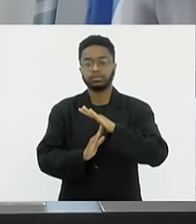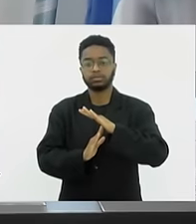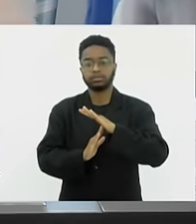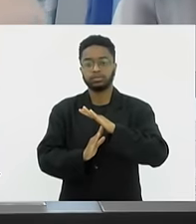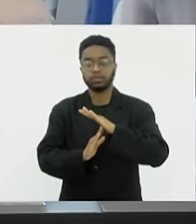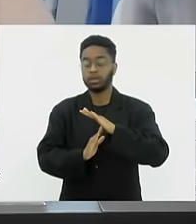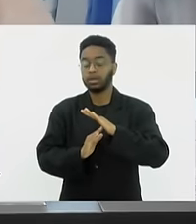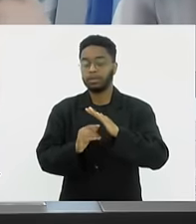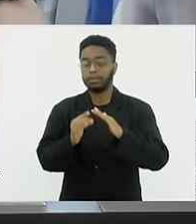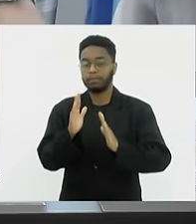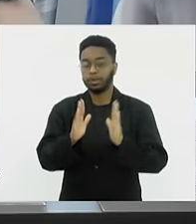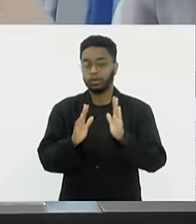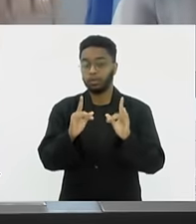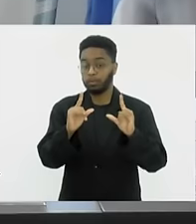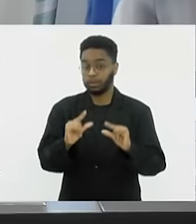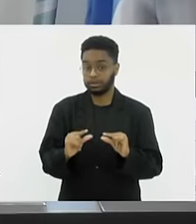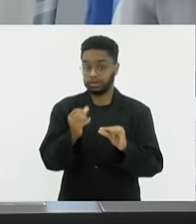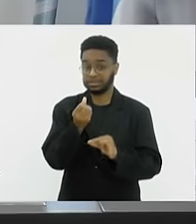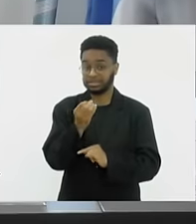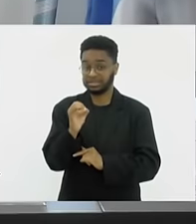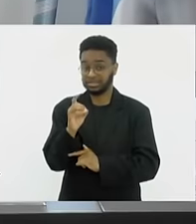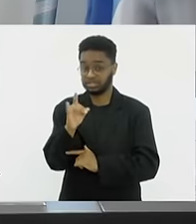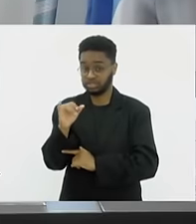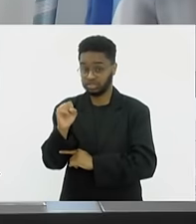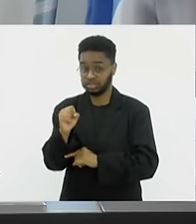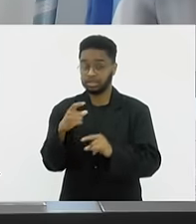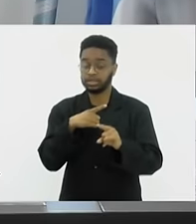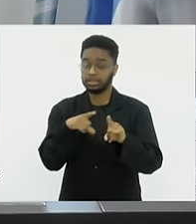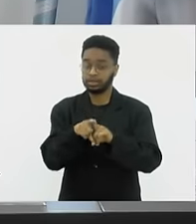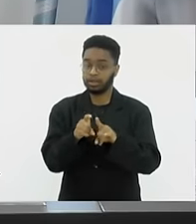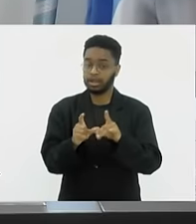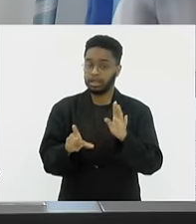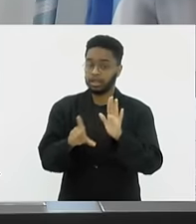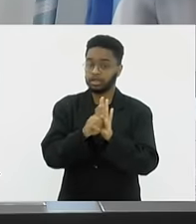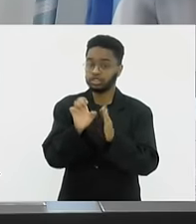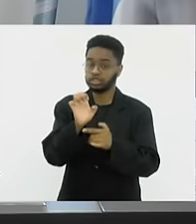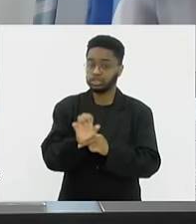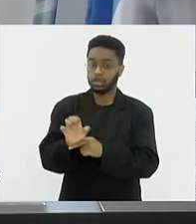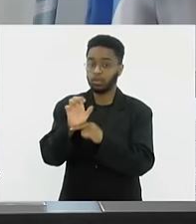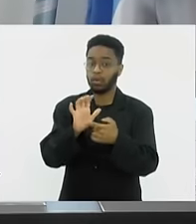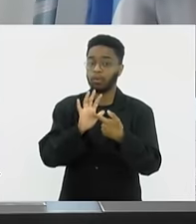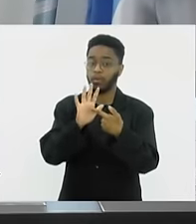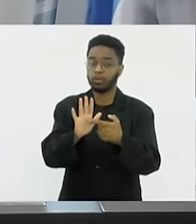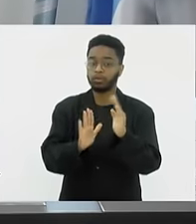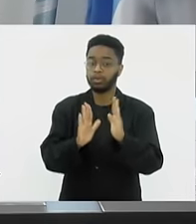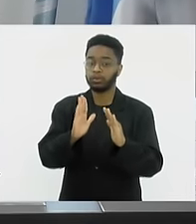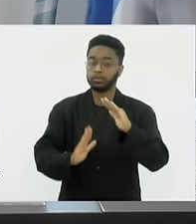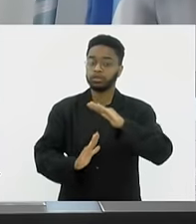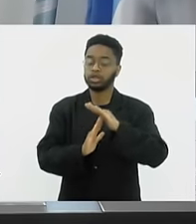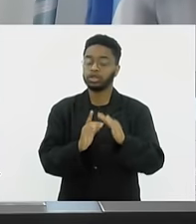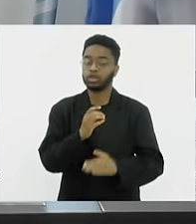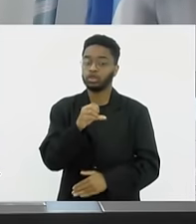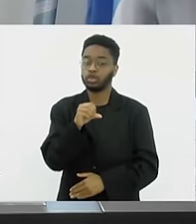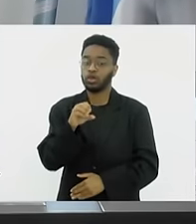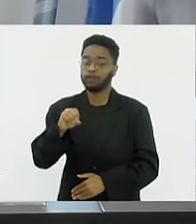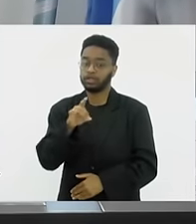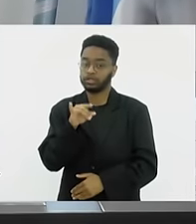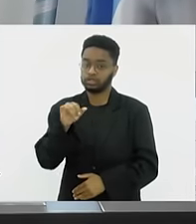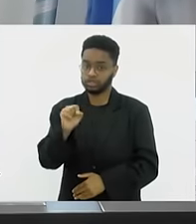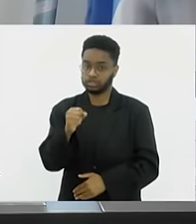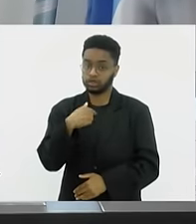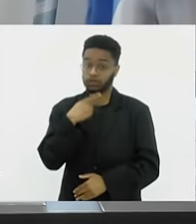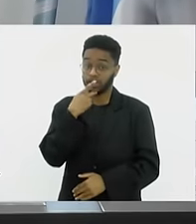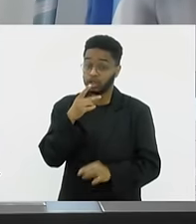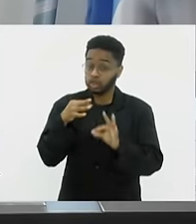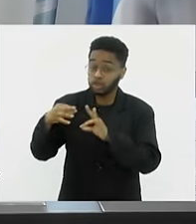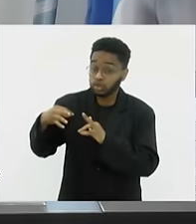mínimo 60 dias. E existe uma lei estadual aprovada por essa casa que estabelece um prazo de 90 dias. E todos, eu digo todos,